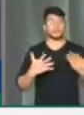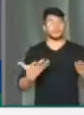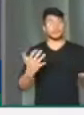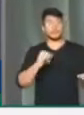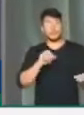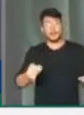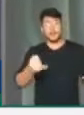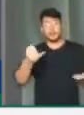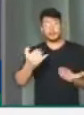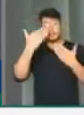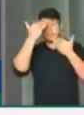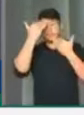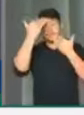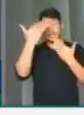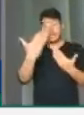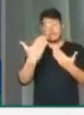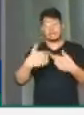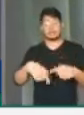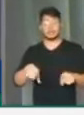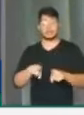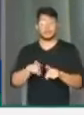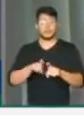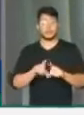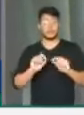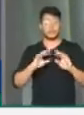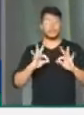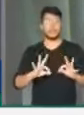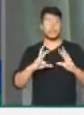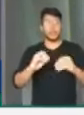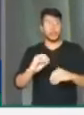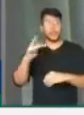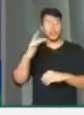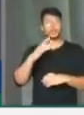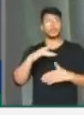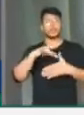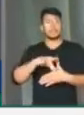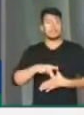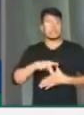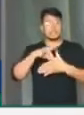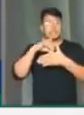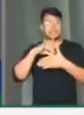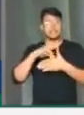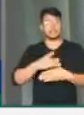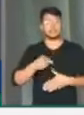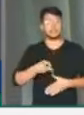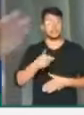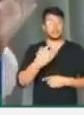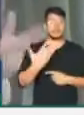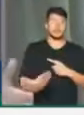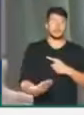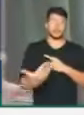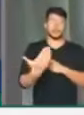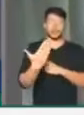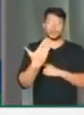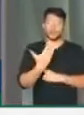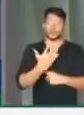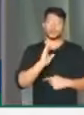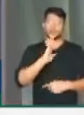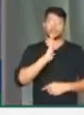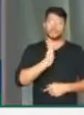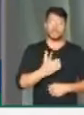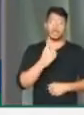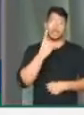agradecer profundamente a todos os líderes que parceiramente estiveram comigo nessa gestão de um ano